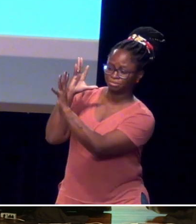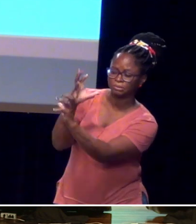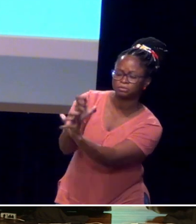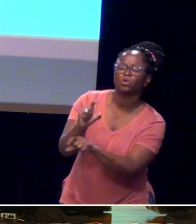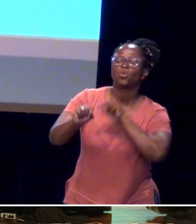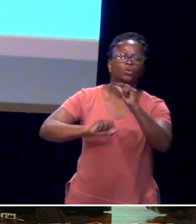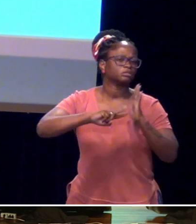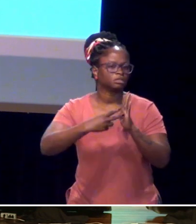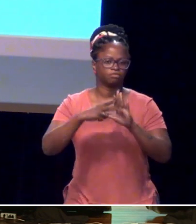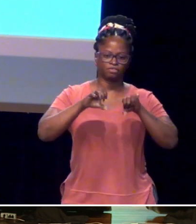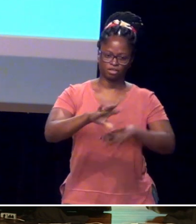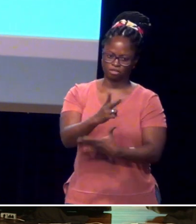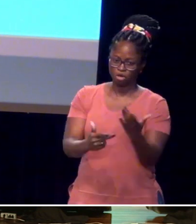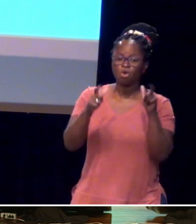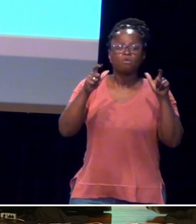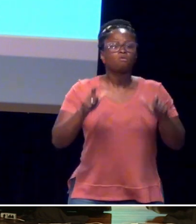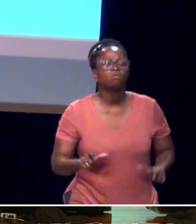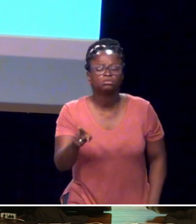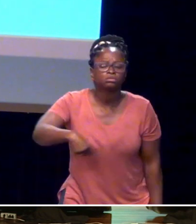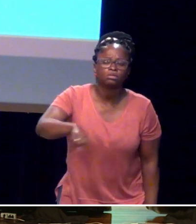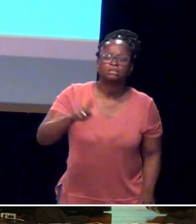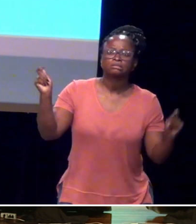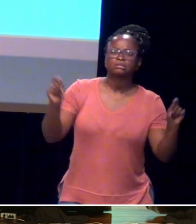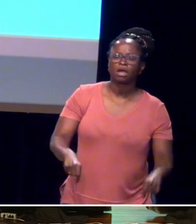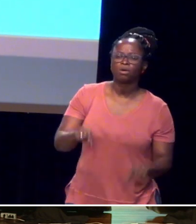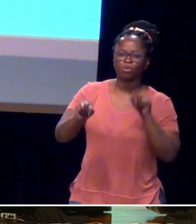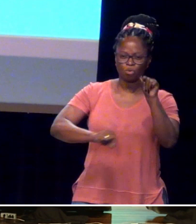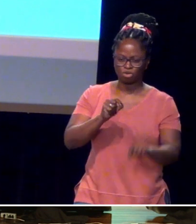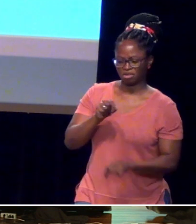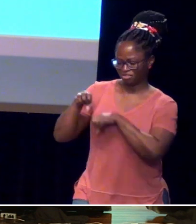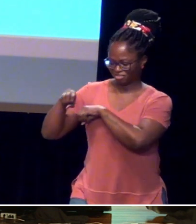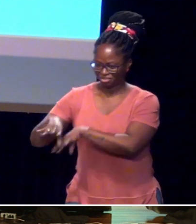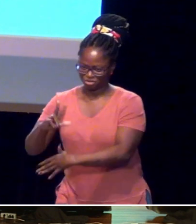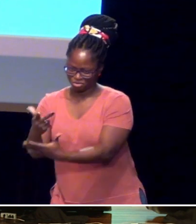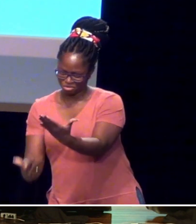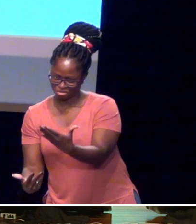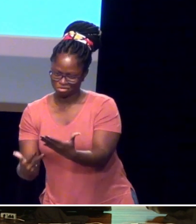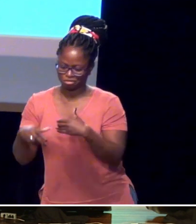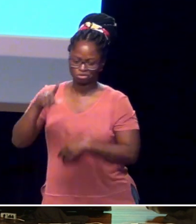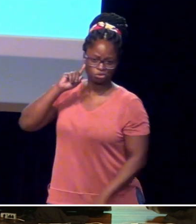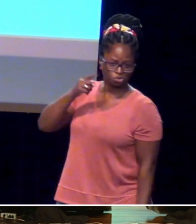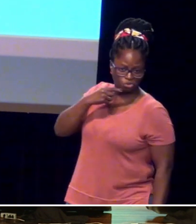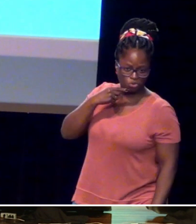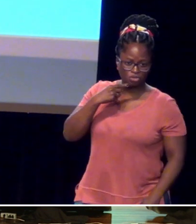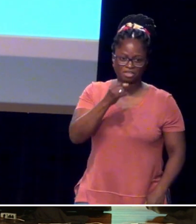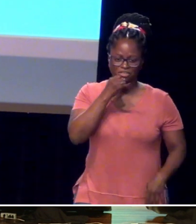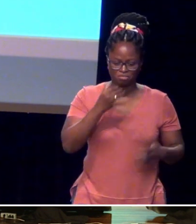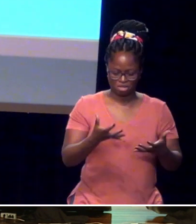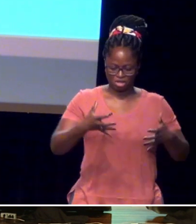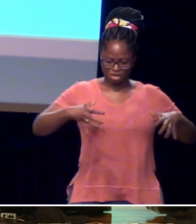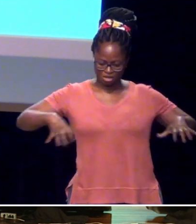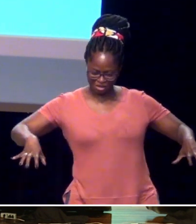educação bilíngue e onde nós podemos, então, aproximar a educação bilíngue de surdos, distanciar